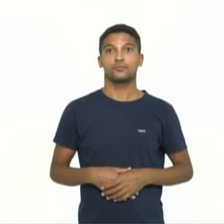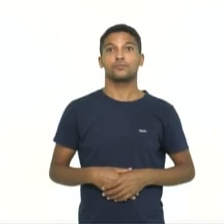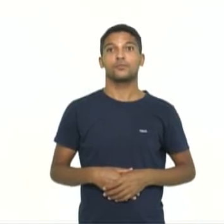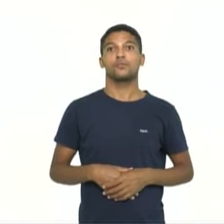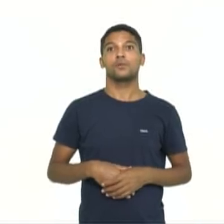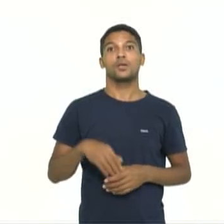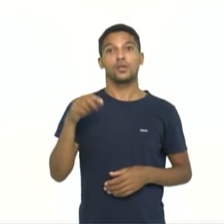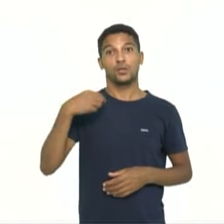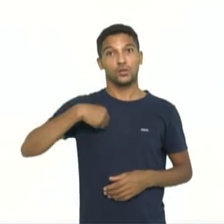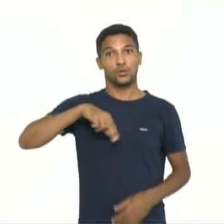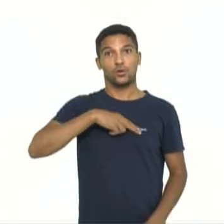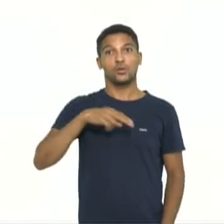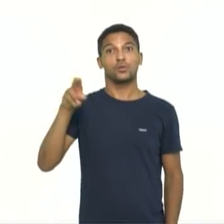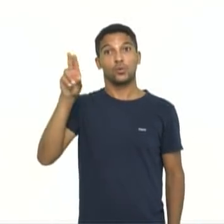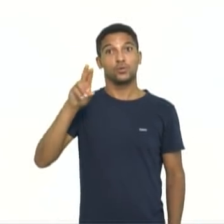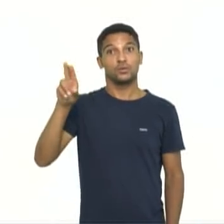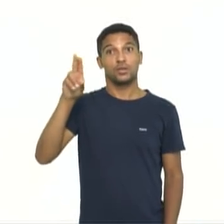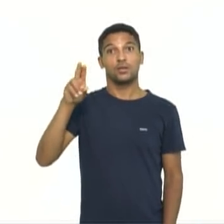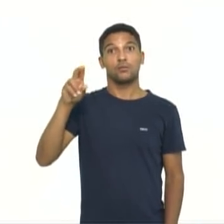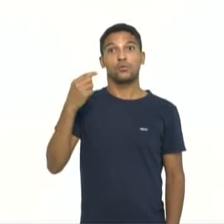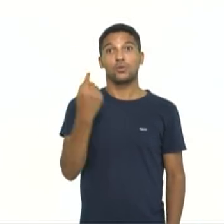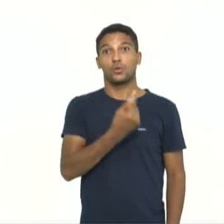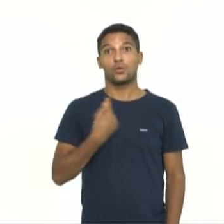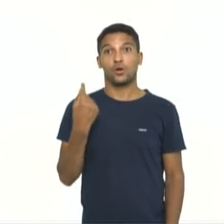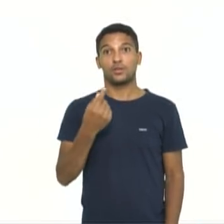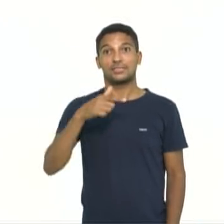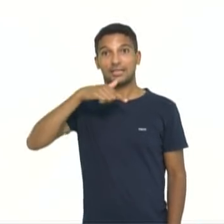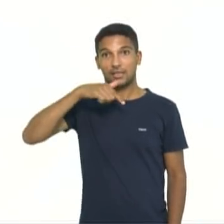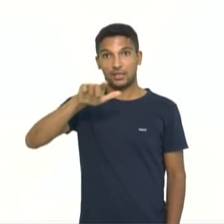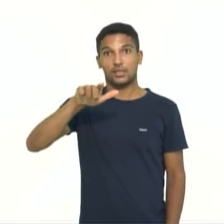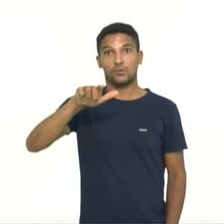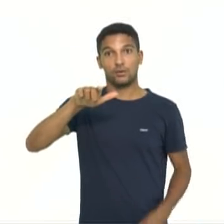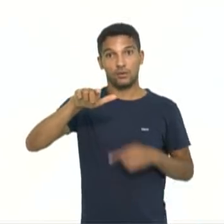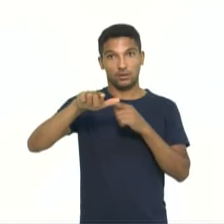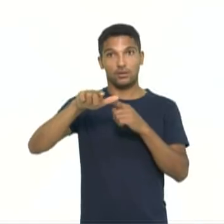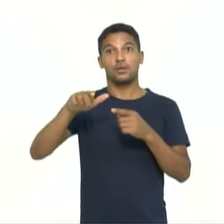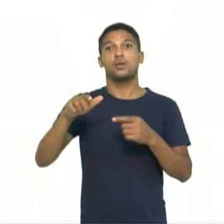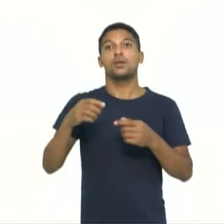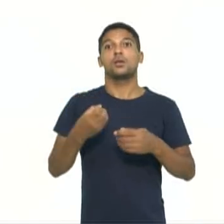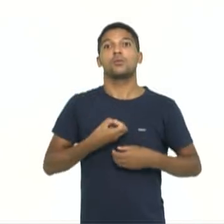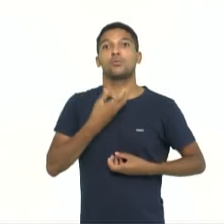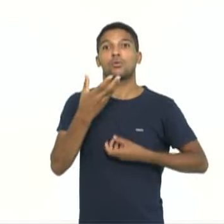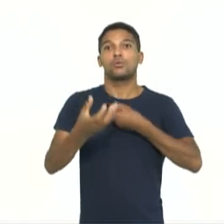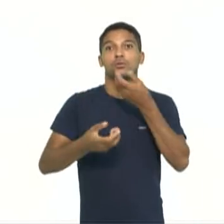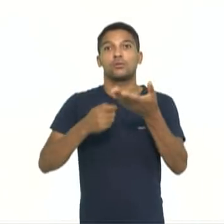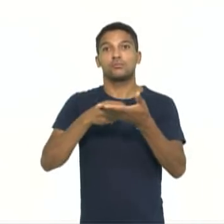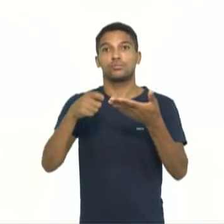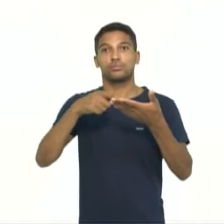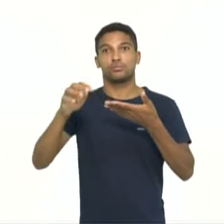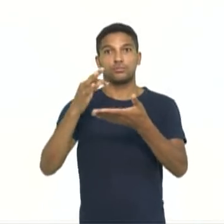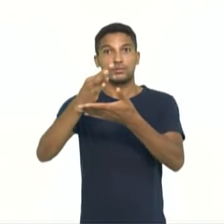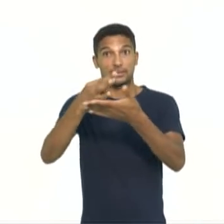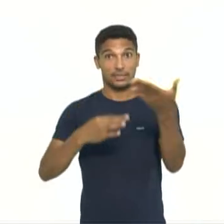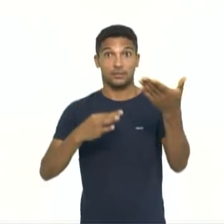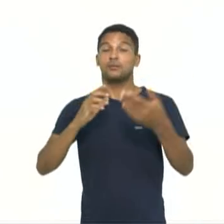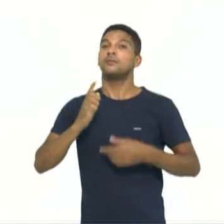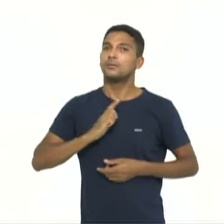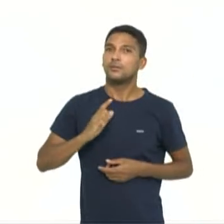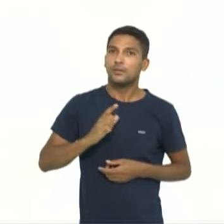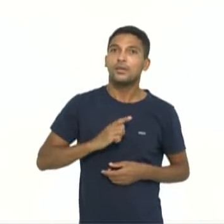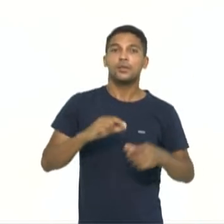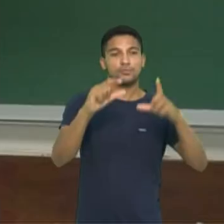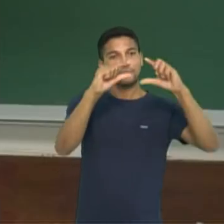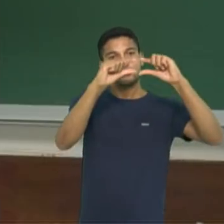língua, produzimos textos. Esses textos são compostos de frases, orações e